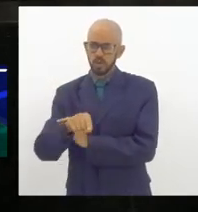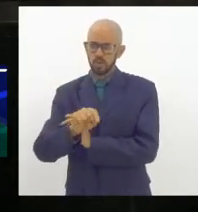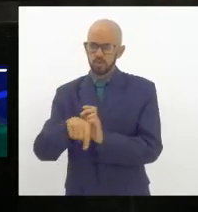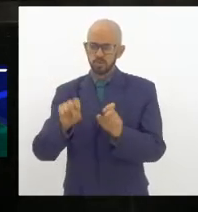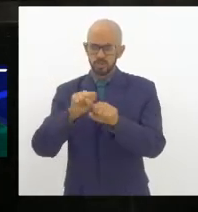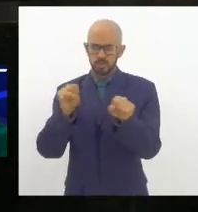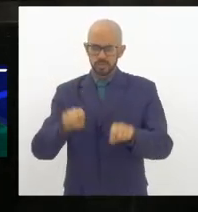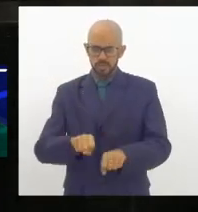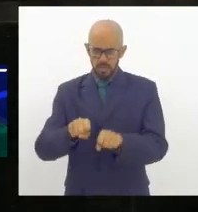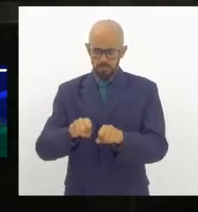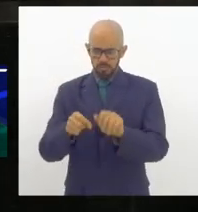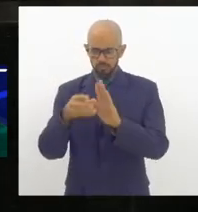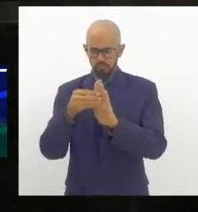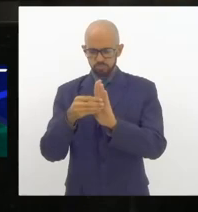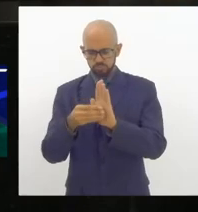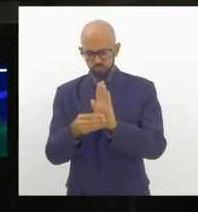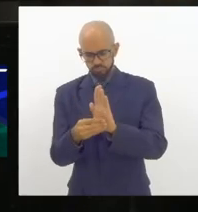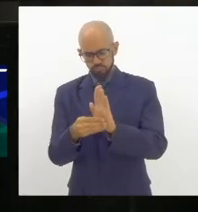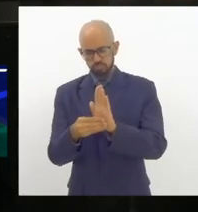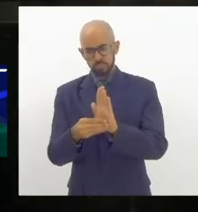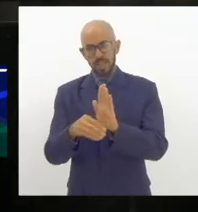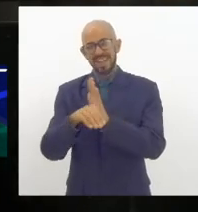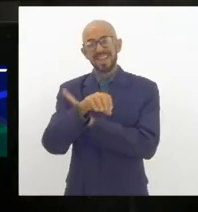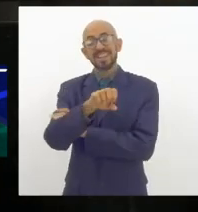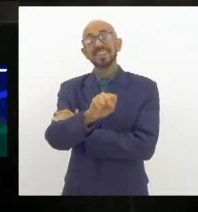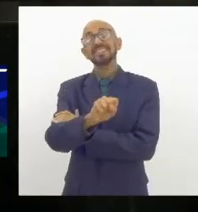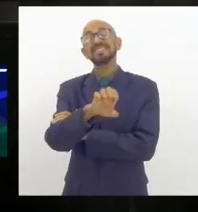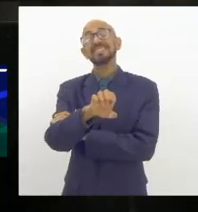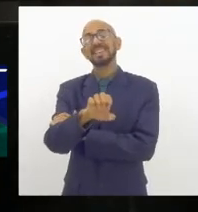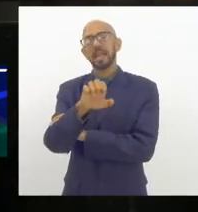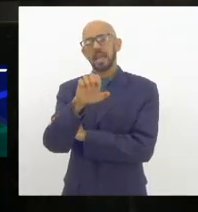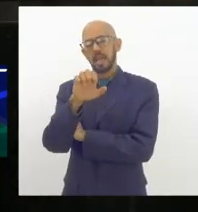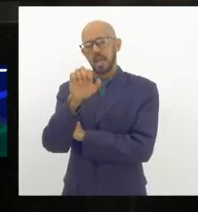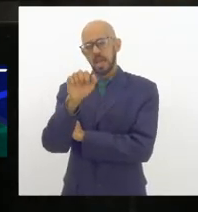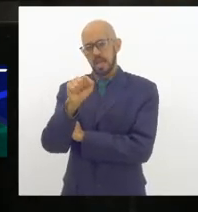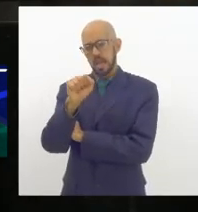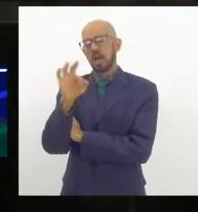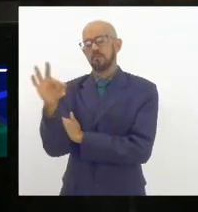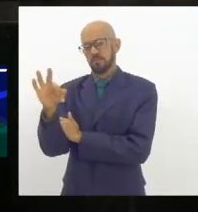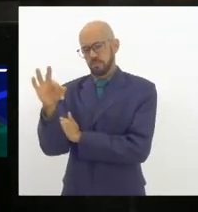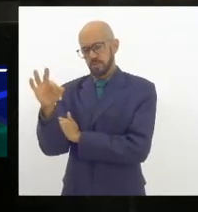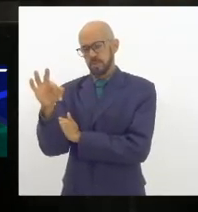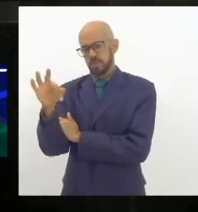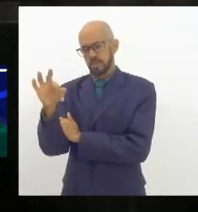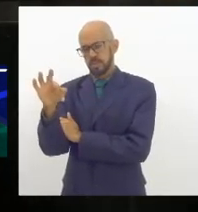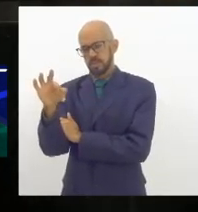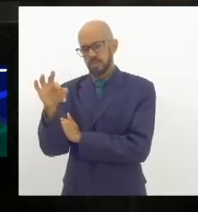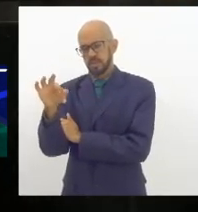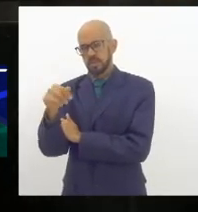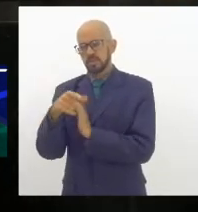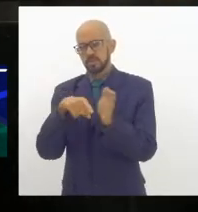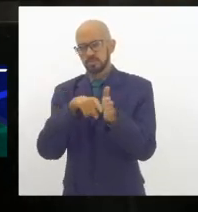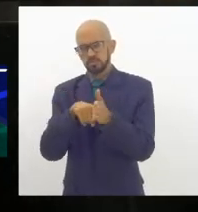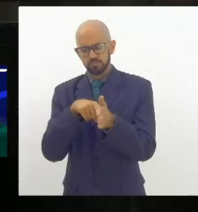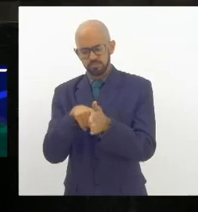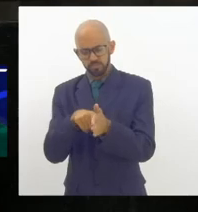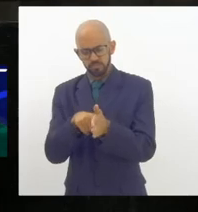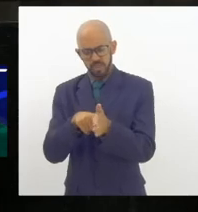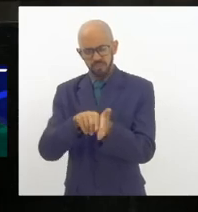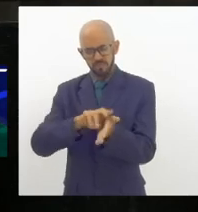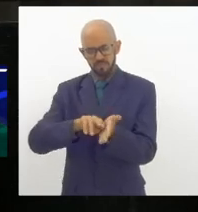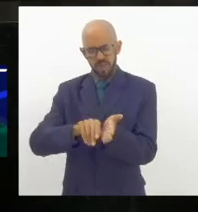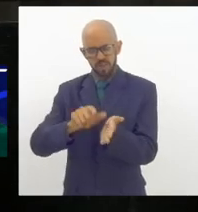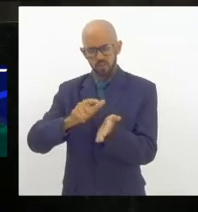empenhos do que foi liquidado do que foi pago etc etc muitas outras dotações